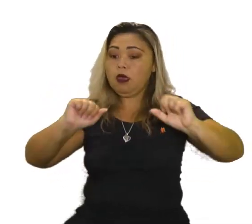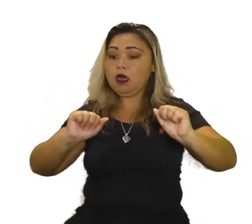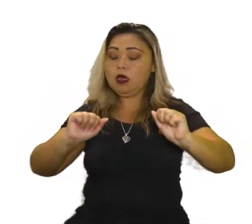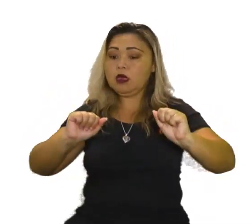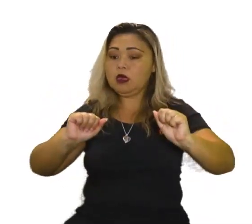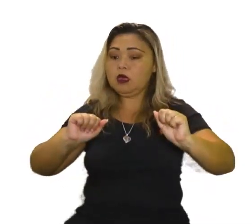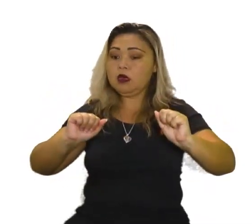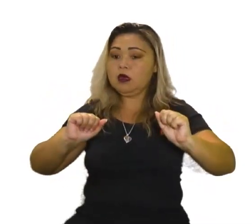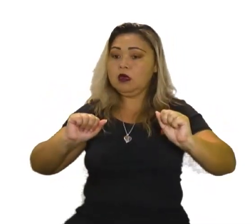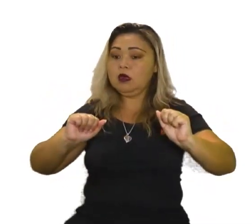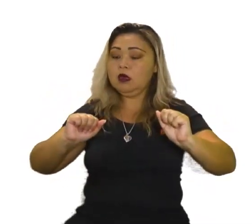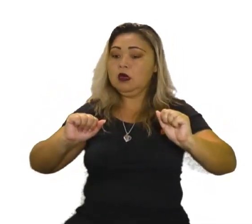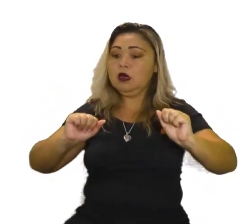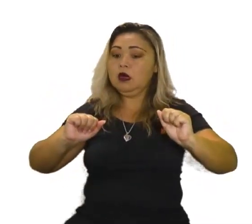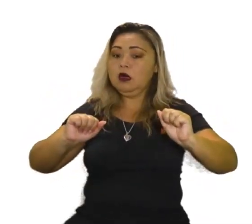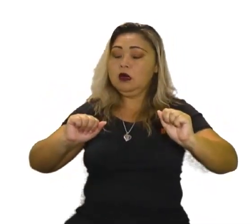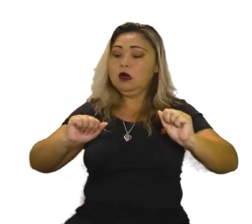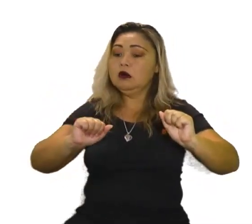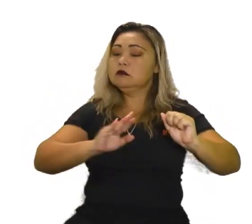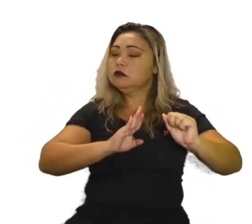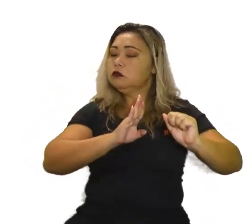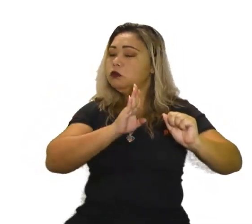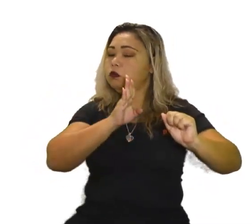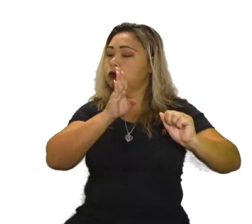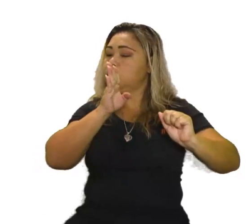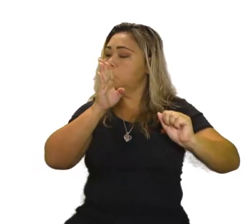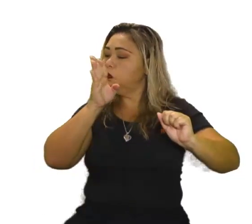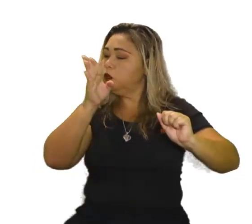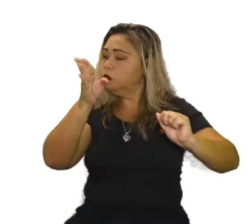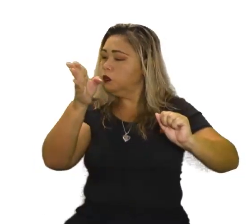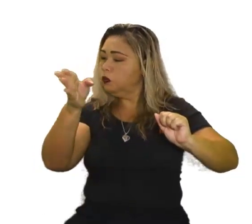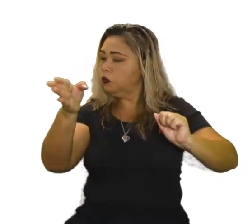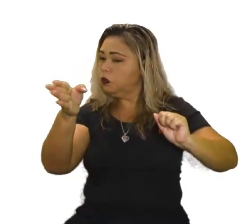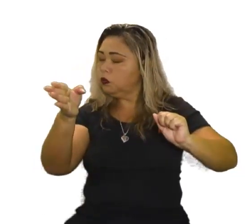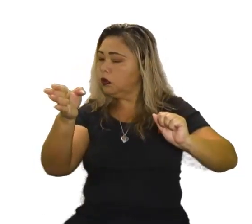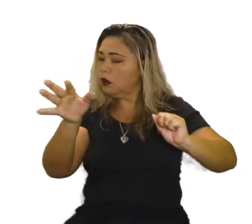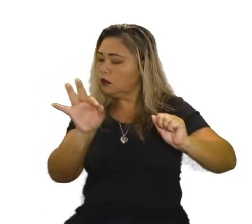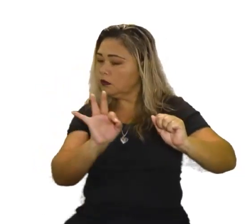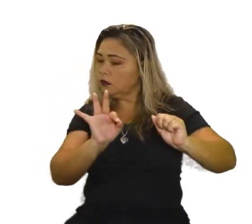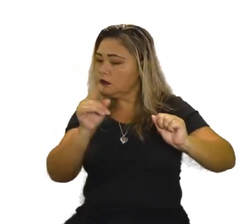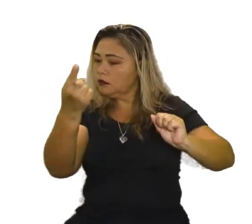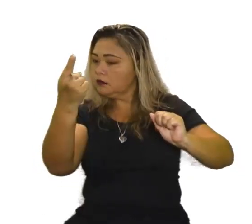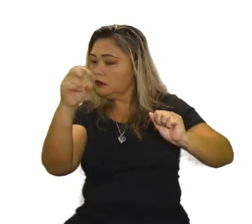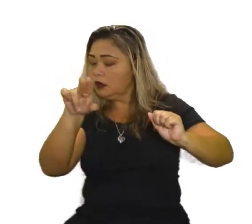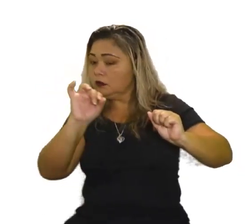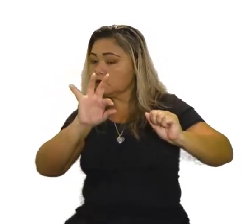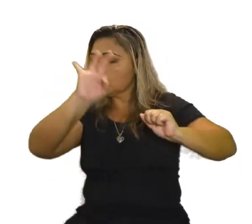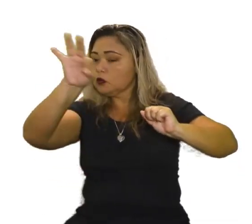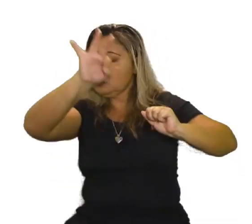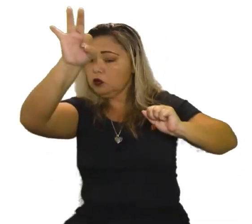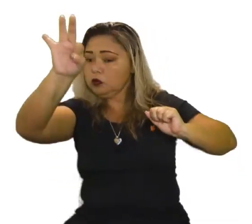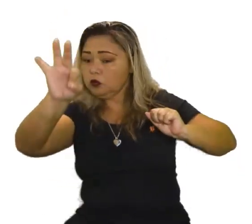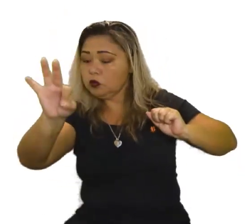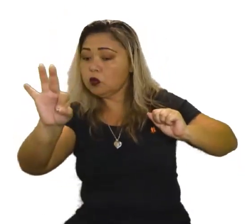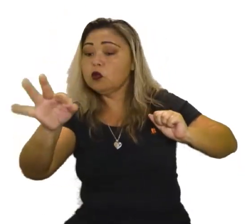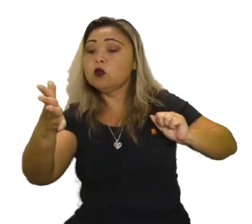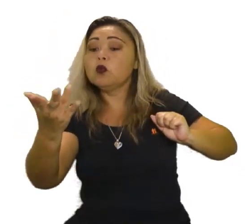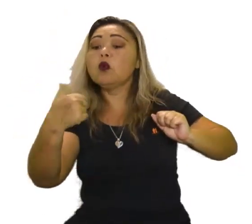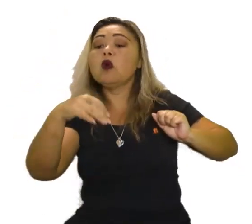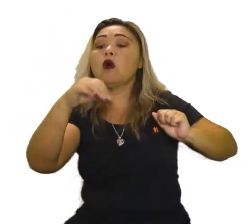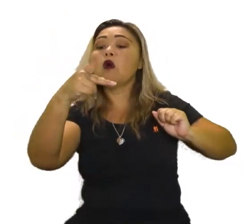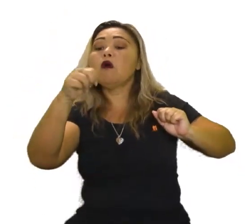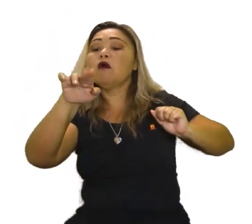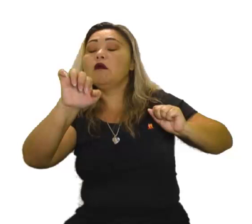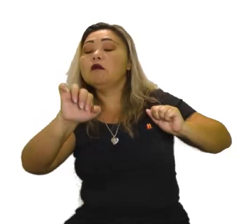a ação para a coleta é o quê? 1.500 metros. Coleta do quê, professor? Coleta de